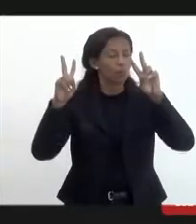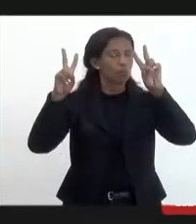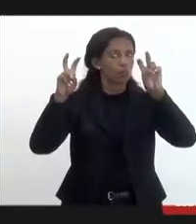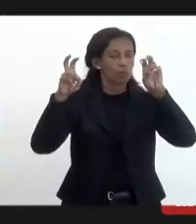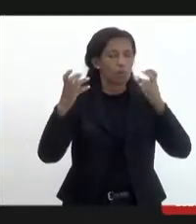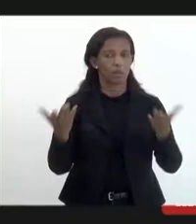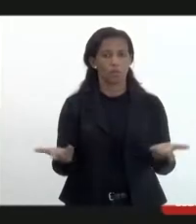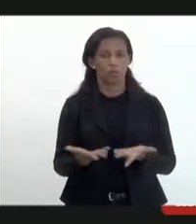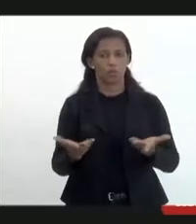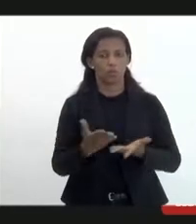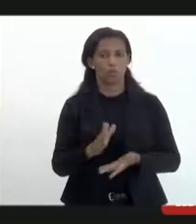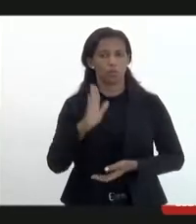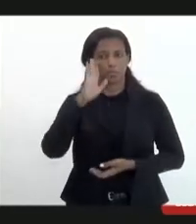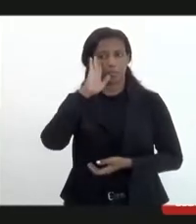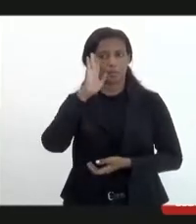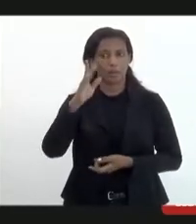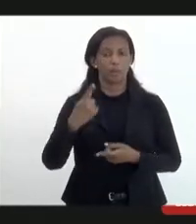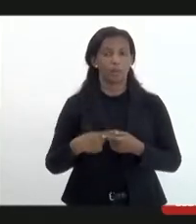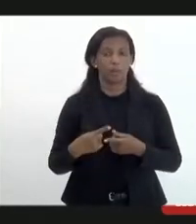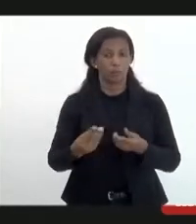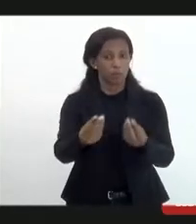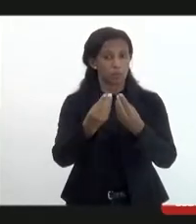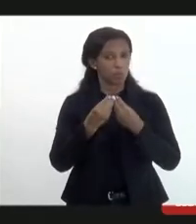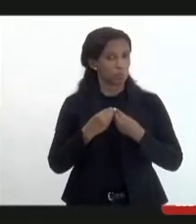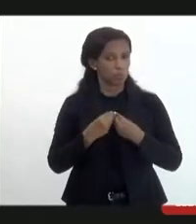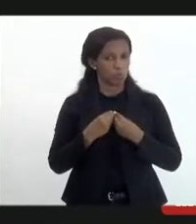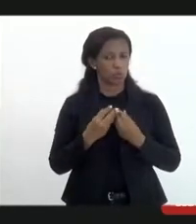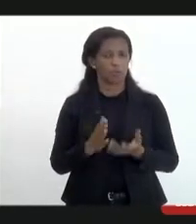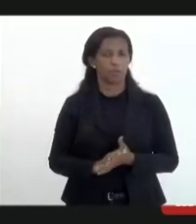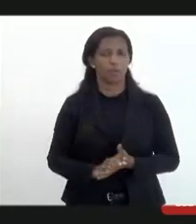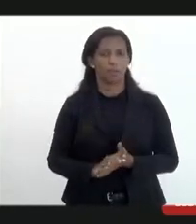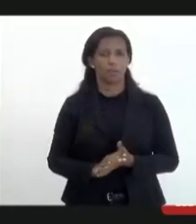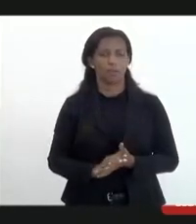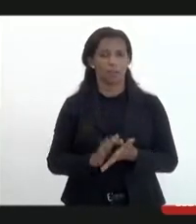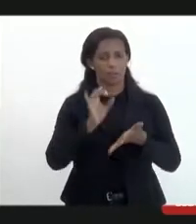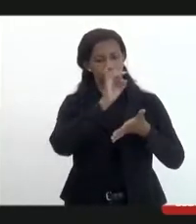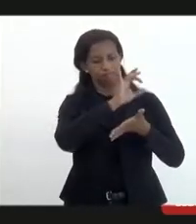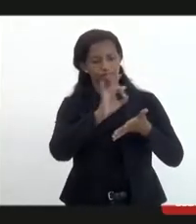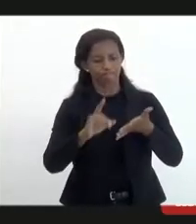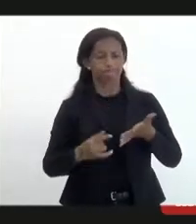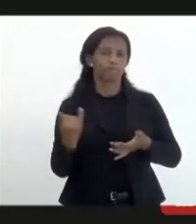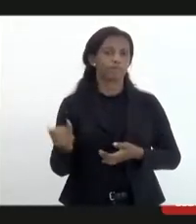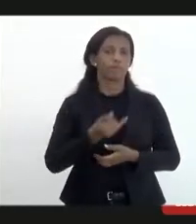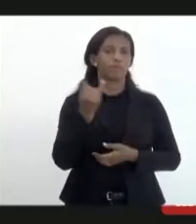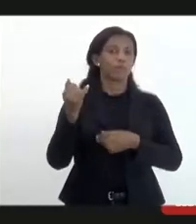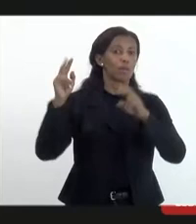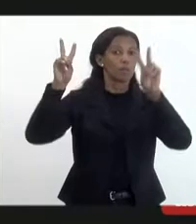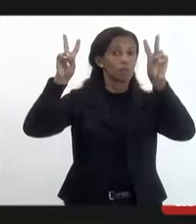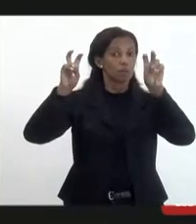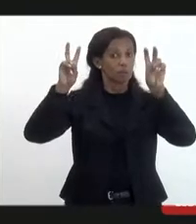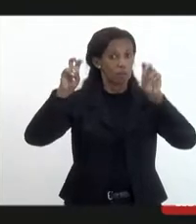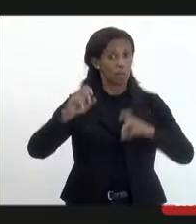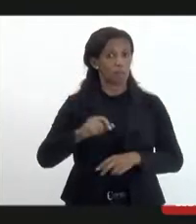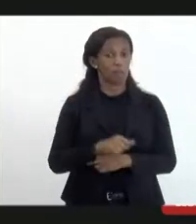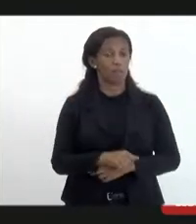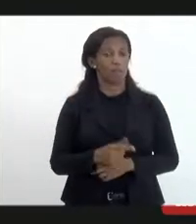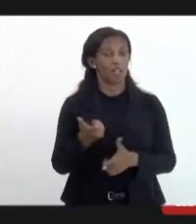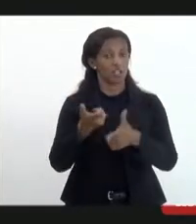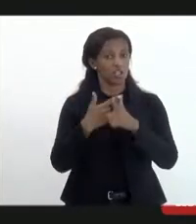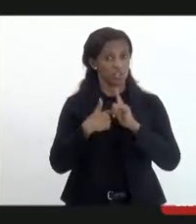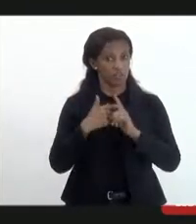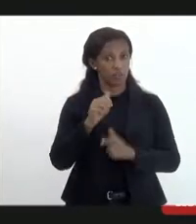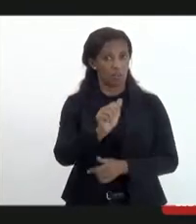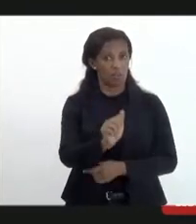hoje fundamental, porque nos traz à luz questões importantes a respeito deste tema que é a da dívida